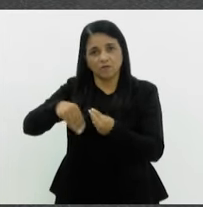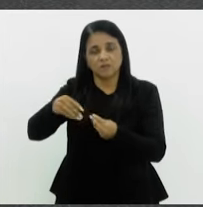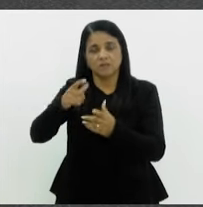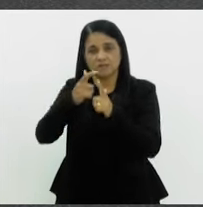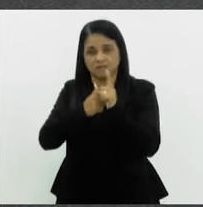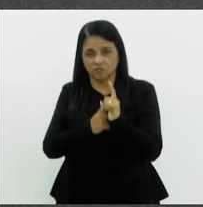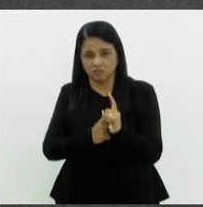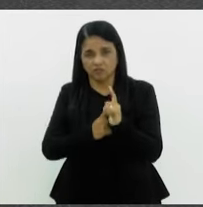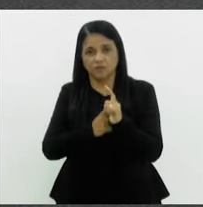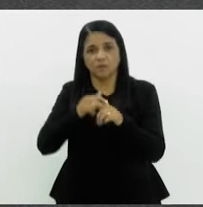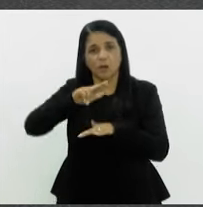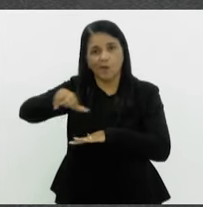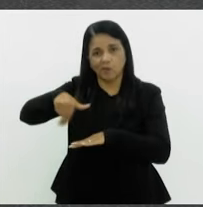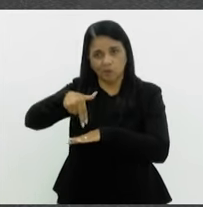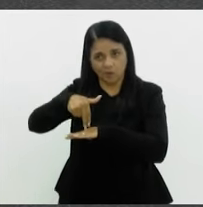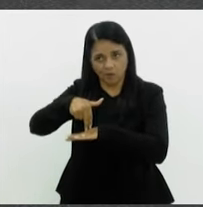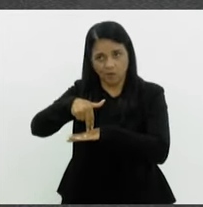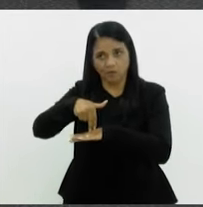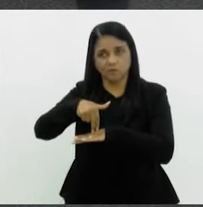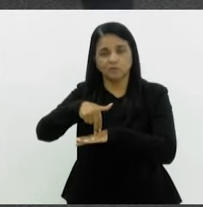dívidas com a União,